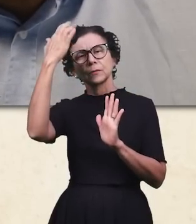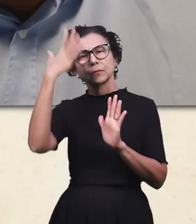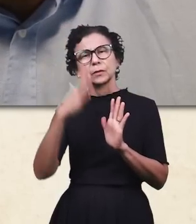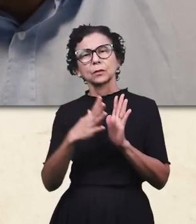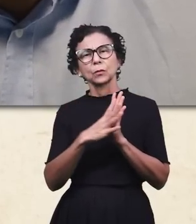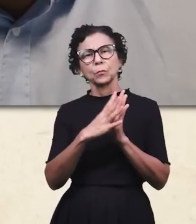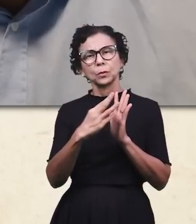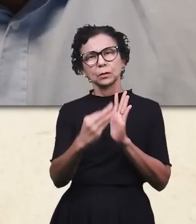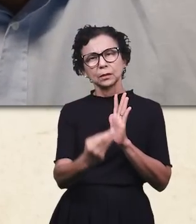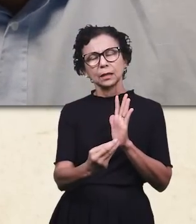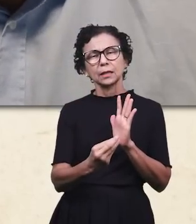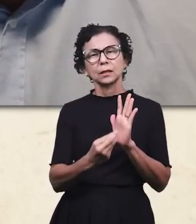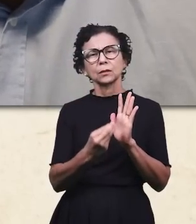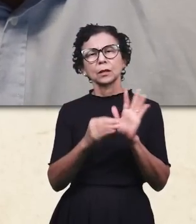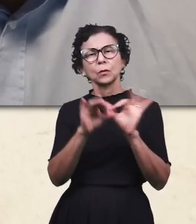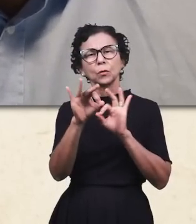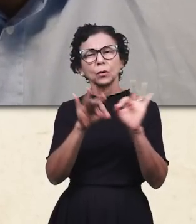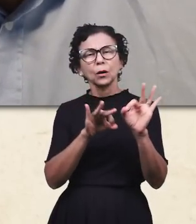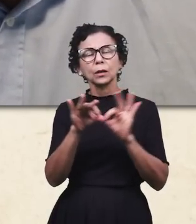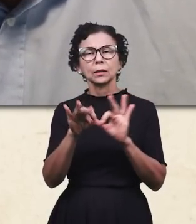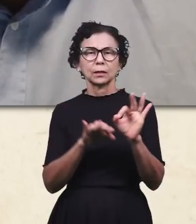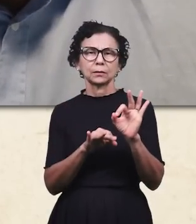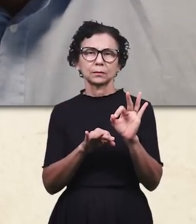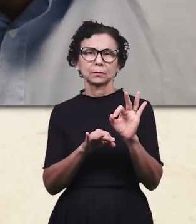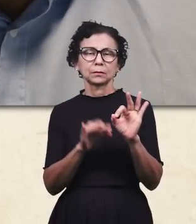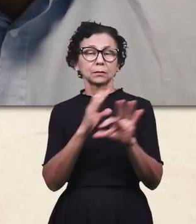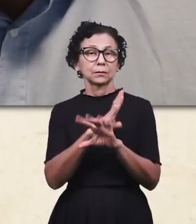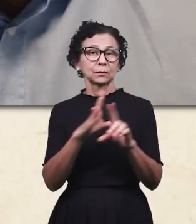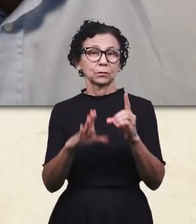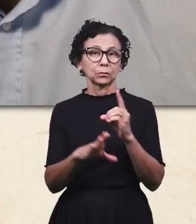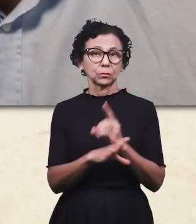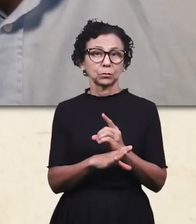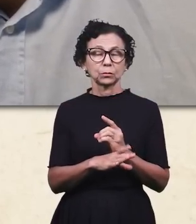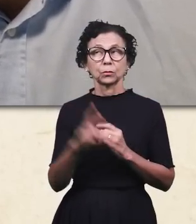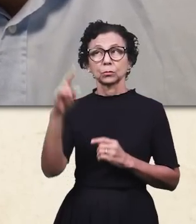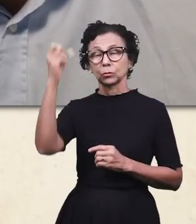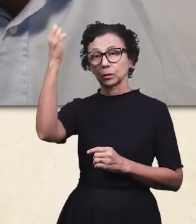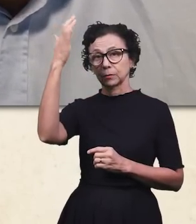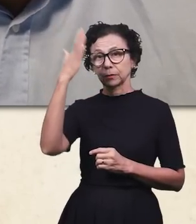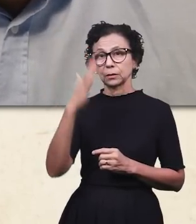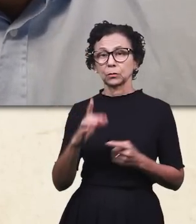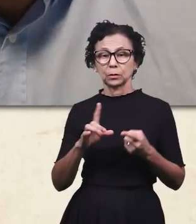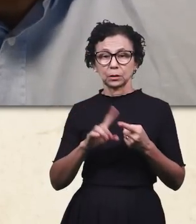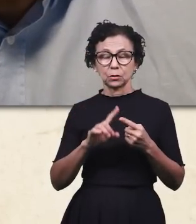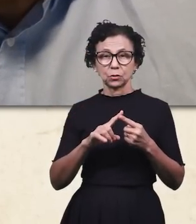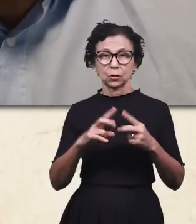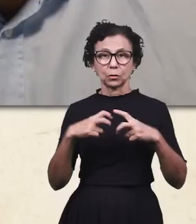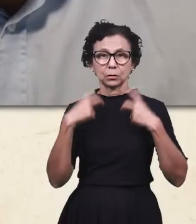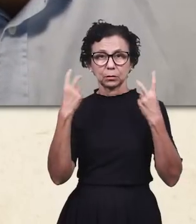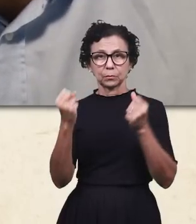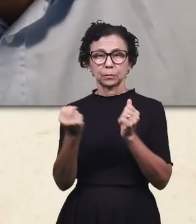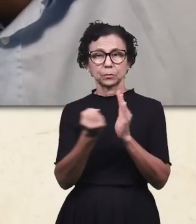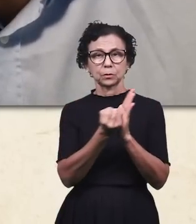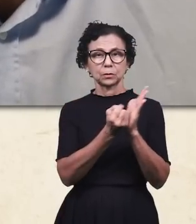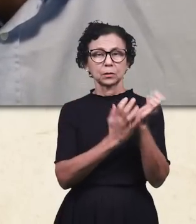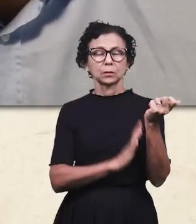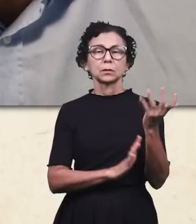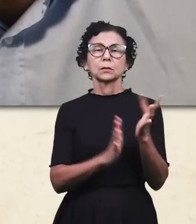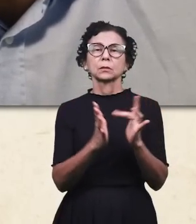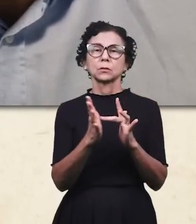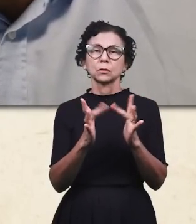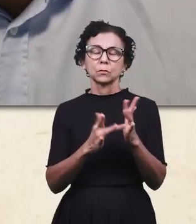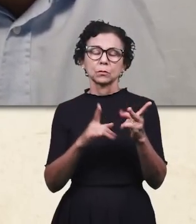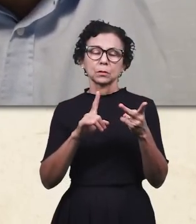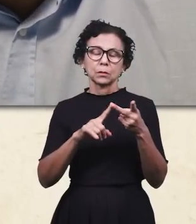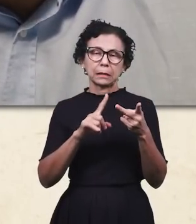culto. Então nós recebemos as bênçãos dele e nos alegramos com isso. O Senhor revelou que nos cultos nós teríamos clamor pelo sangue de